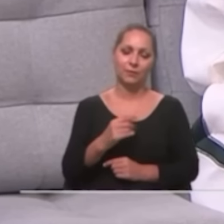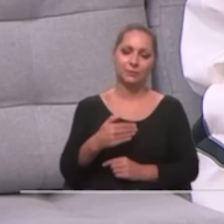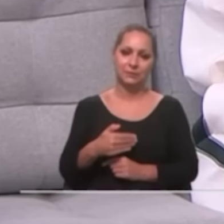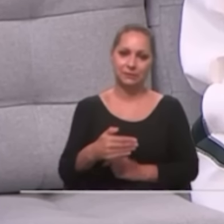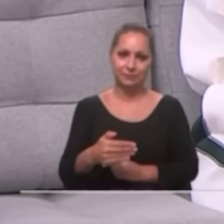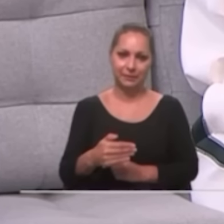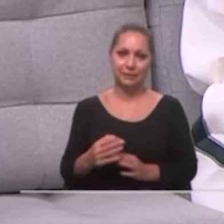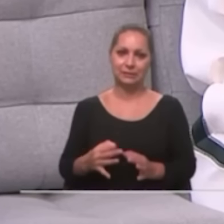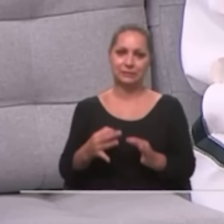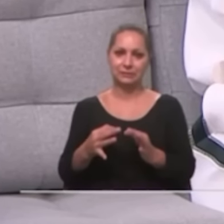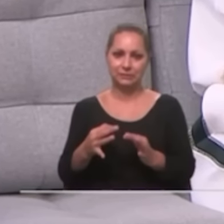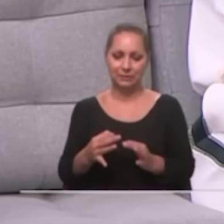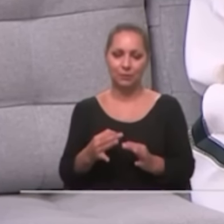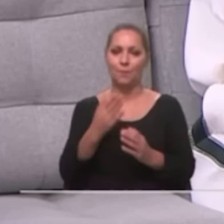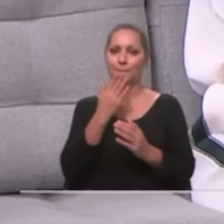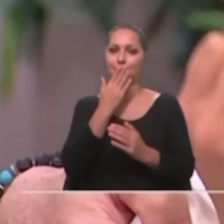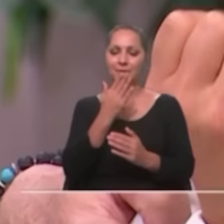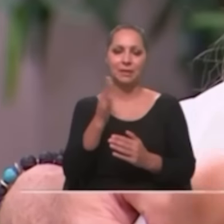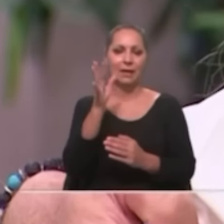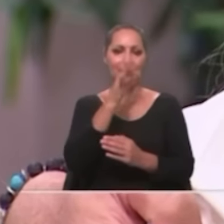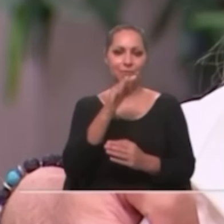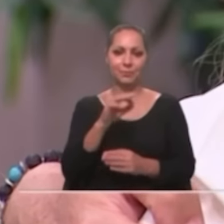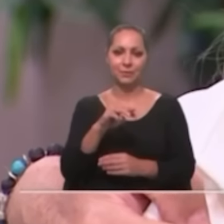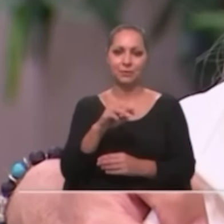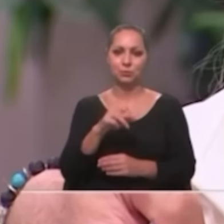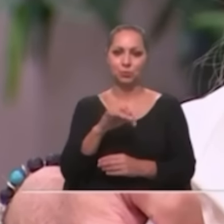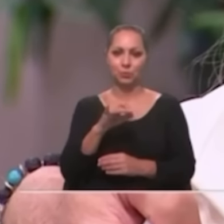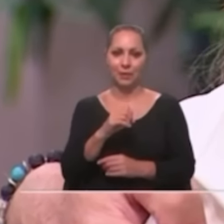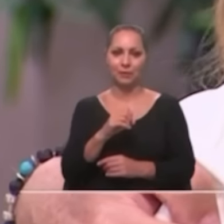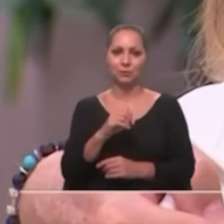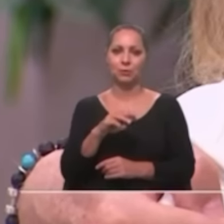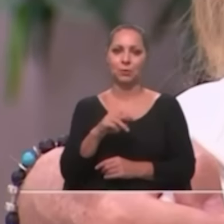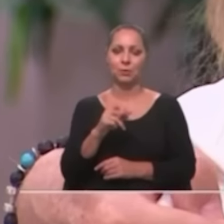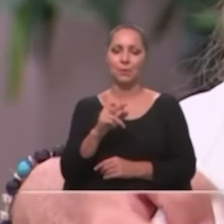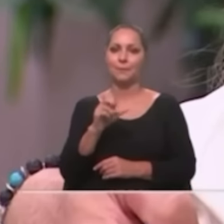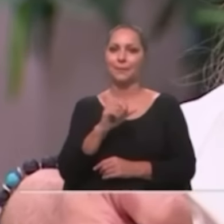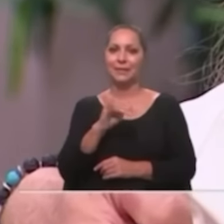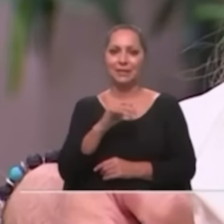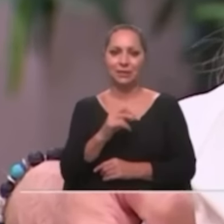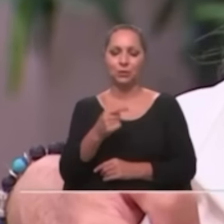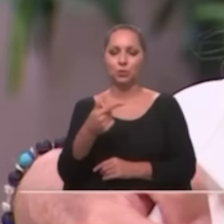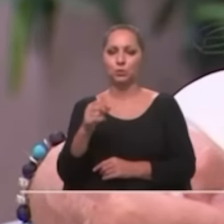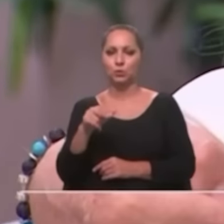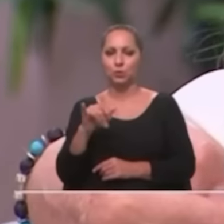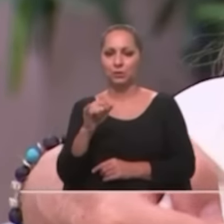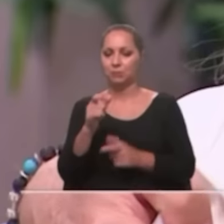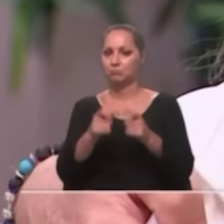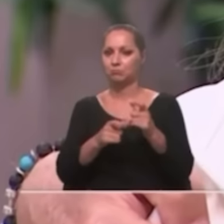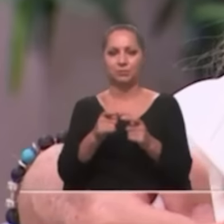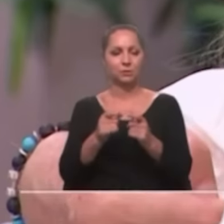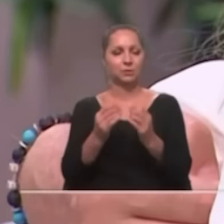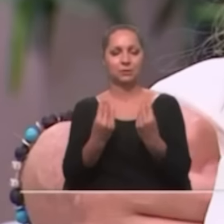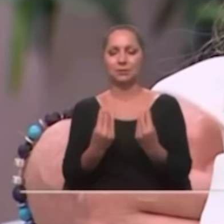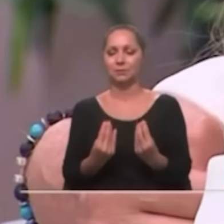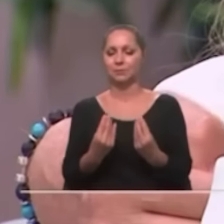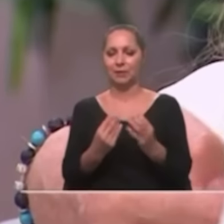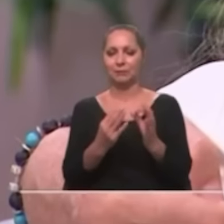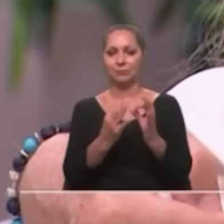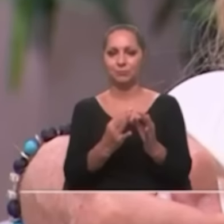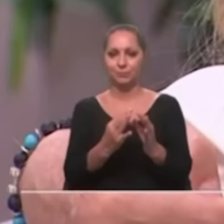muito grande à família do Marco, Marquinho, Tony, todos vós, incansáveis, incansáveis, de